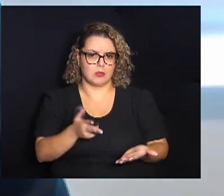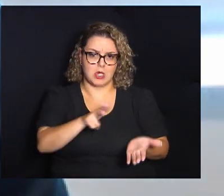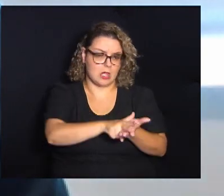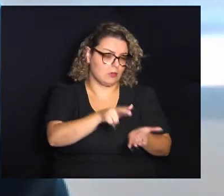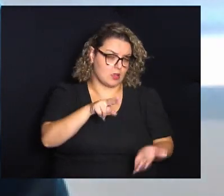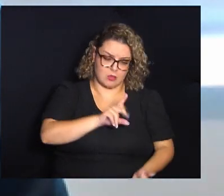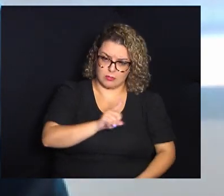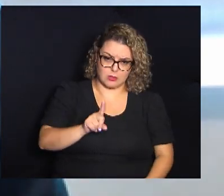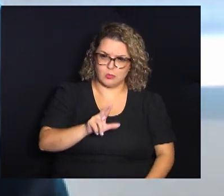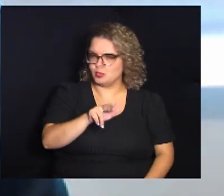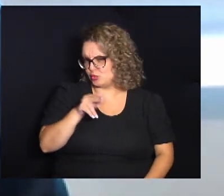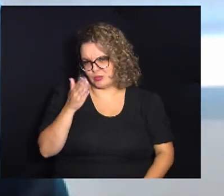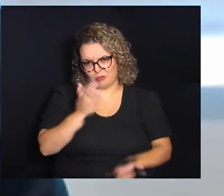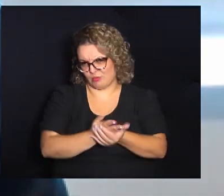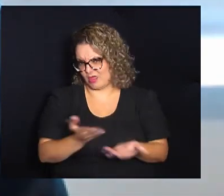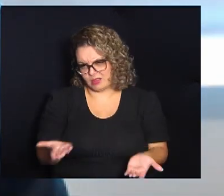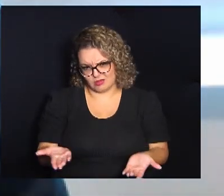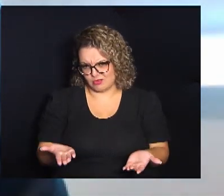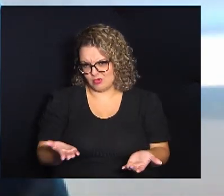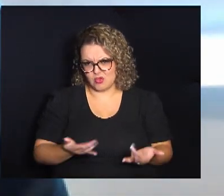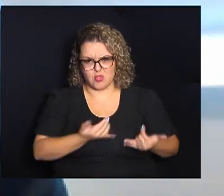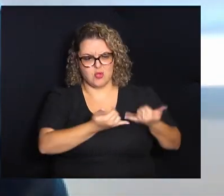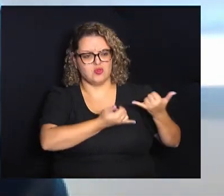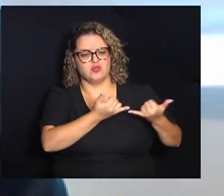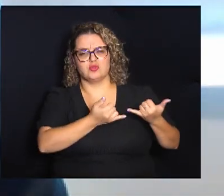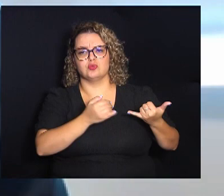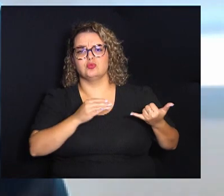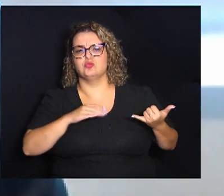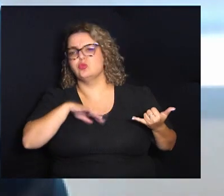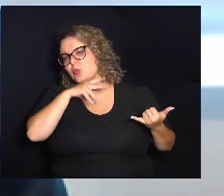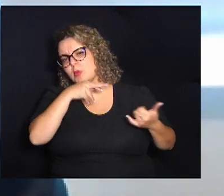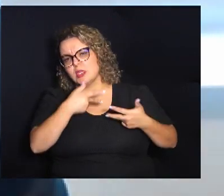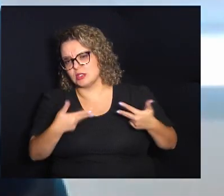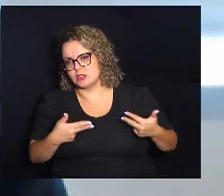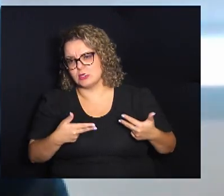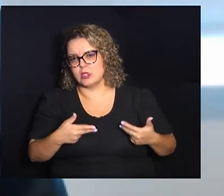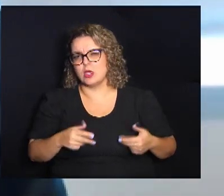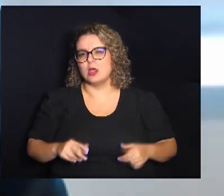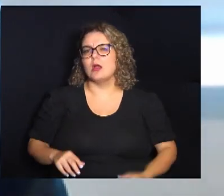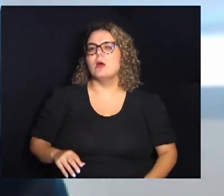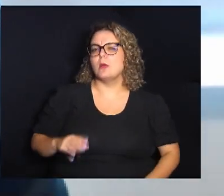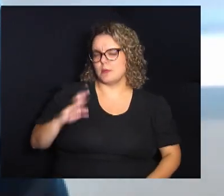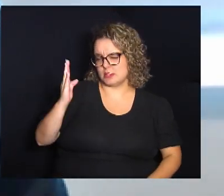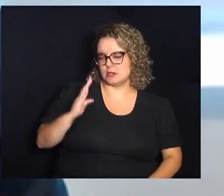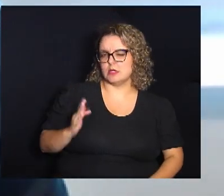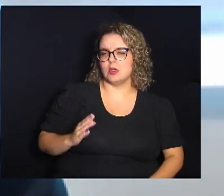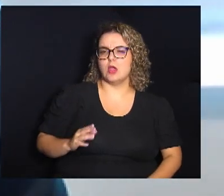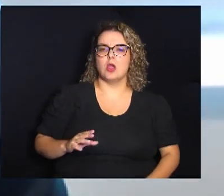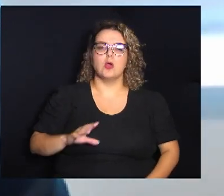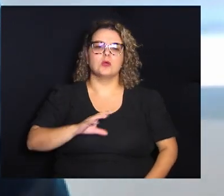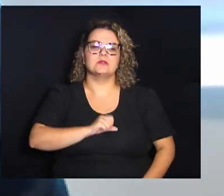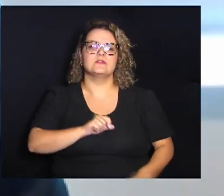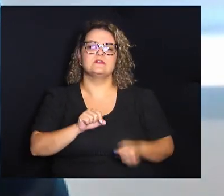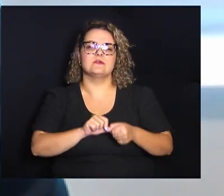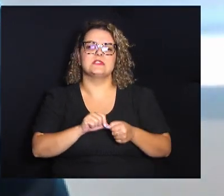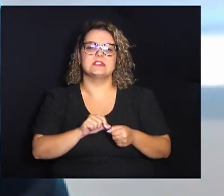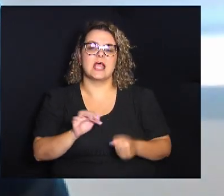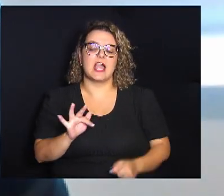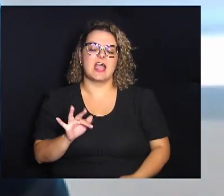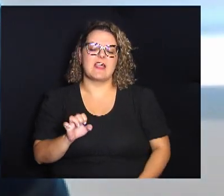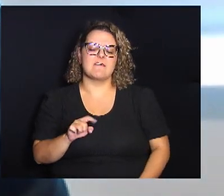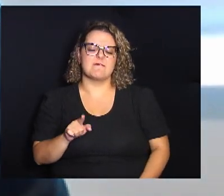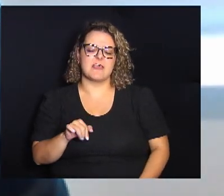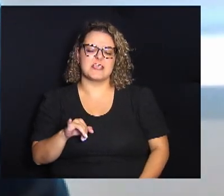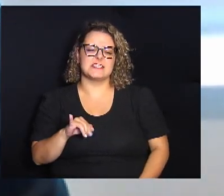não, né? Então, assim, o brasileiro ele sempre gostou de fazer a sua fezinha, né, que a gente chama. Então, é algo